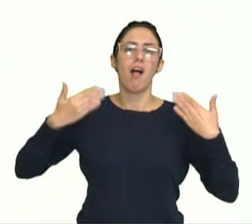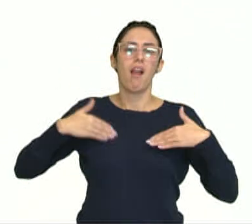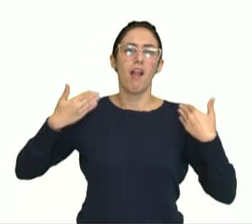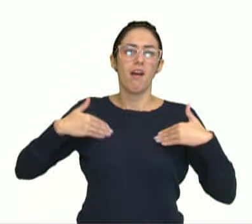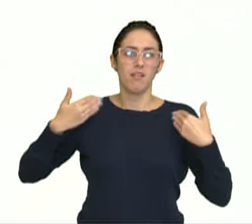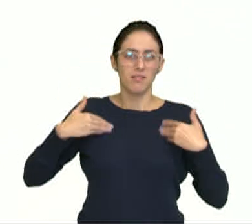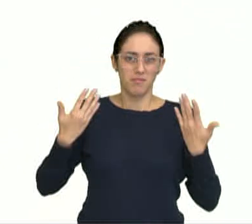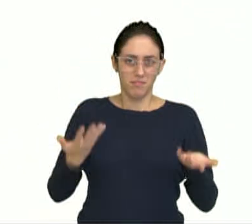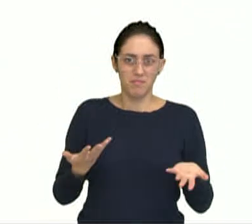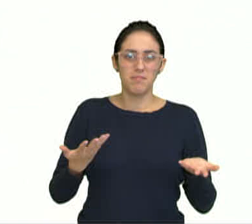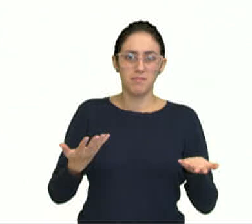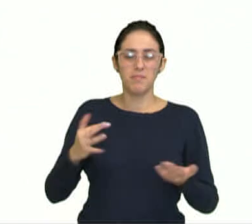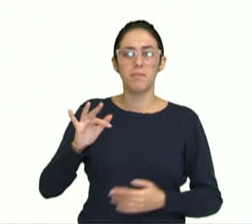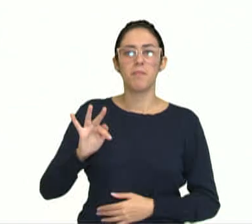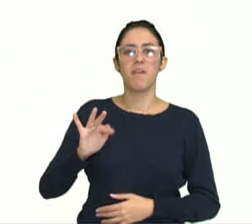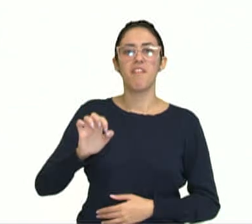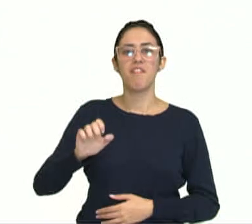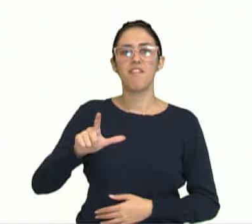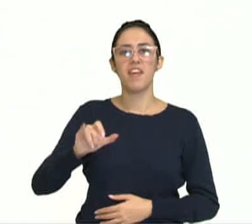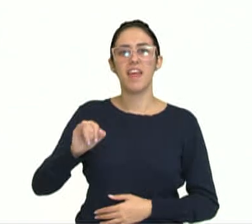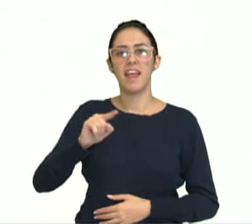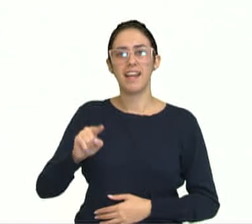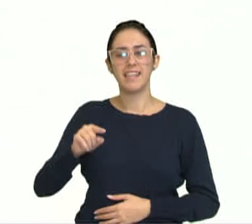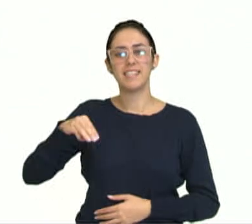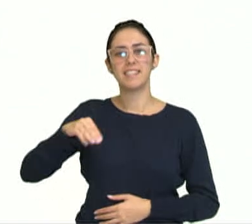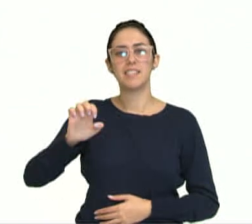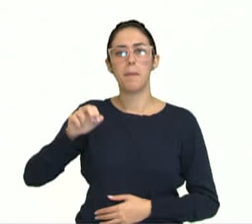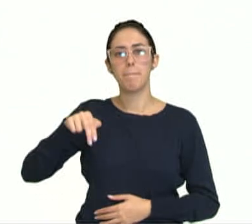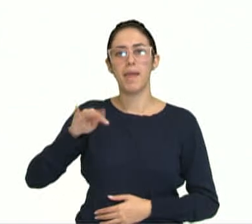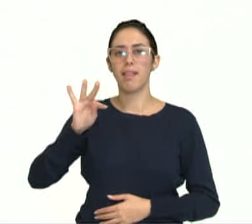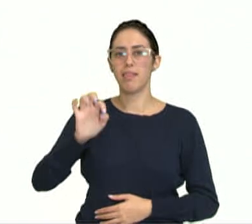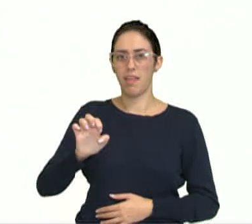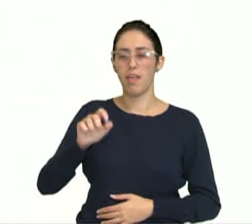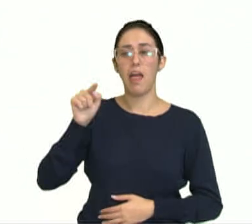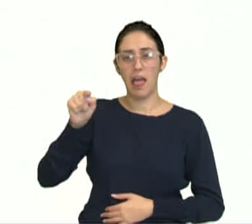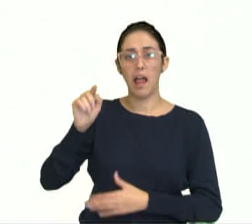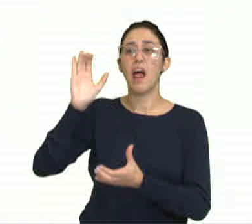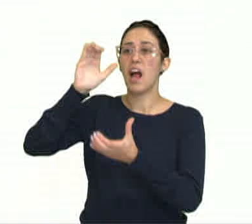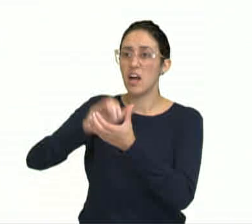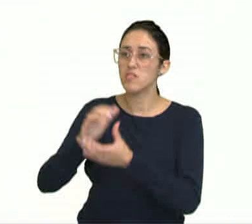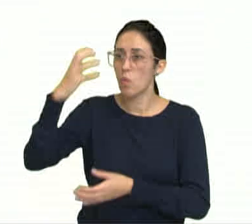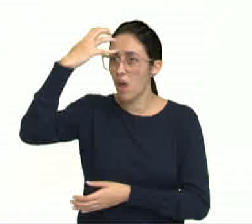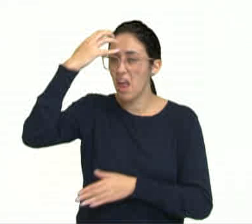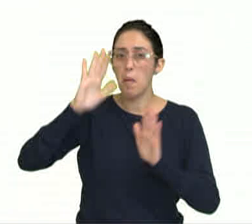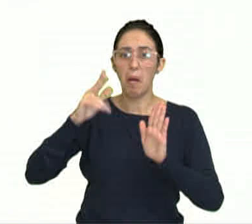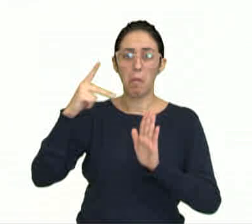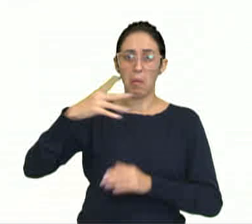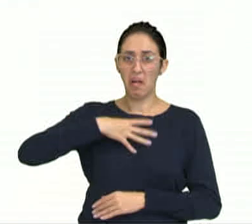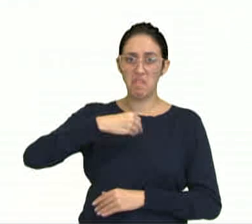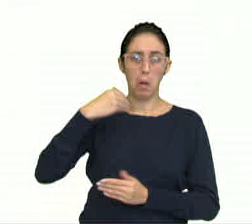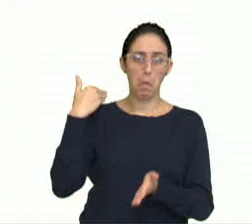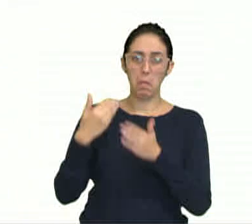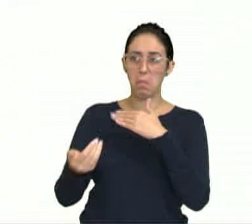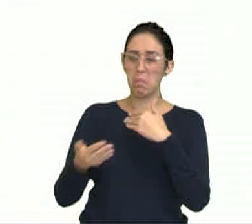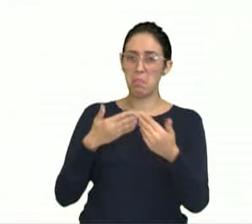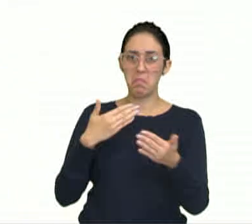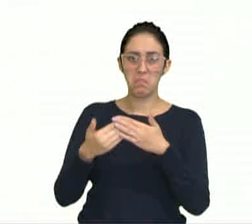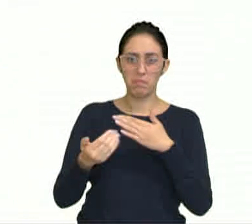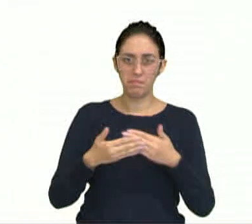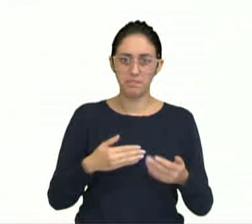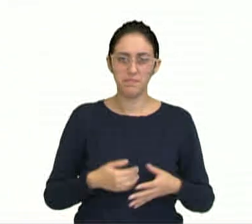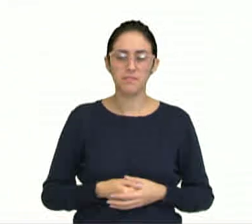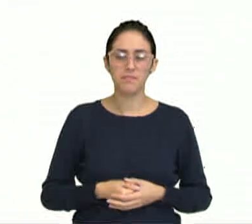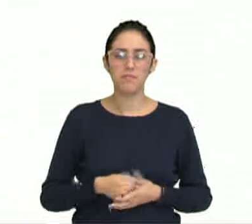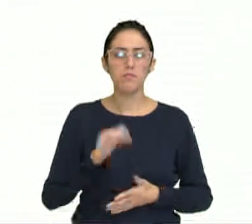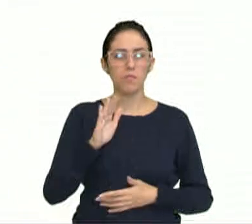estava feliz, né? Felizmente ela acabou se casando, mas não estava nem aí para os filhos, tá? Então, olha só,